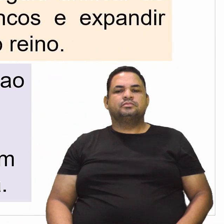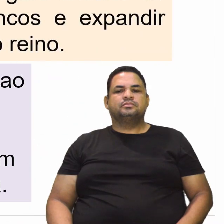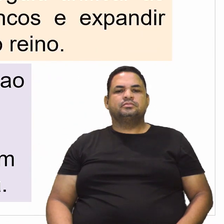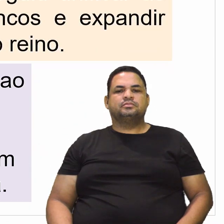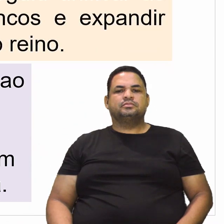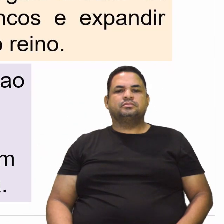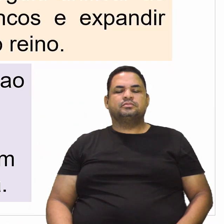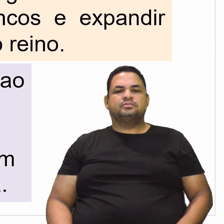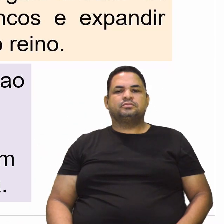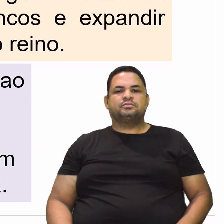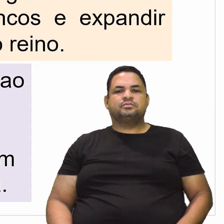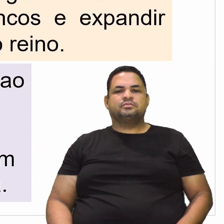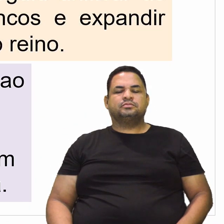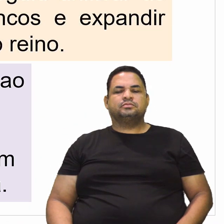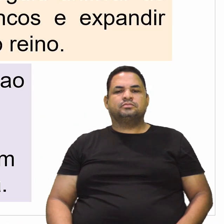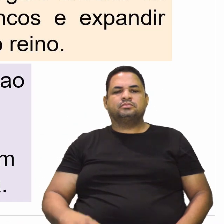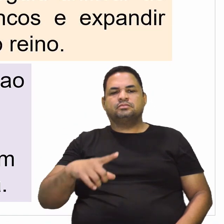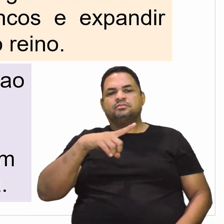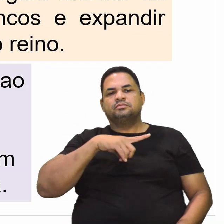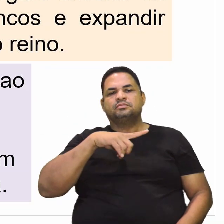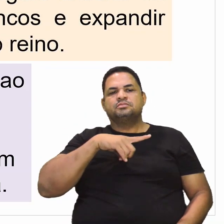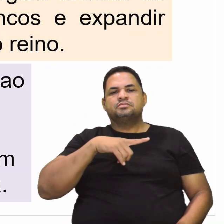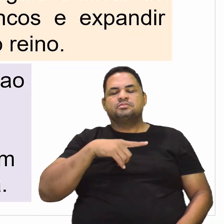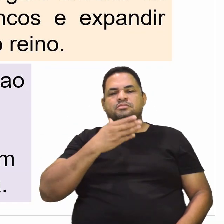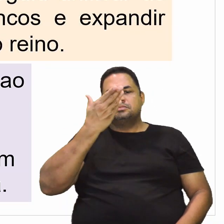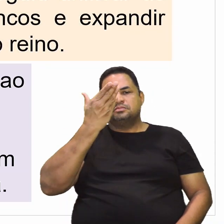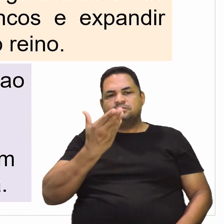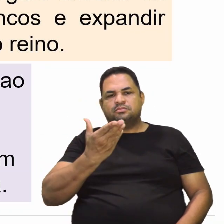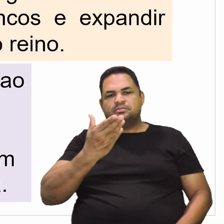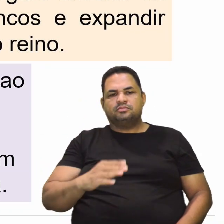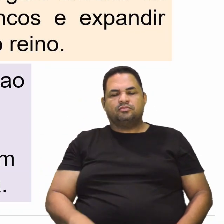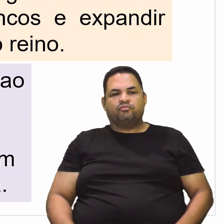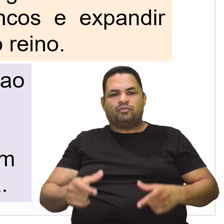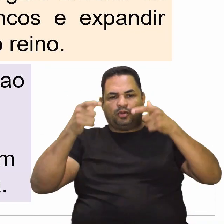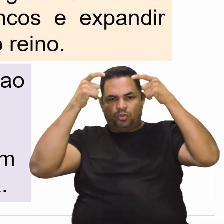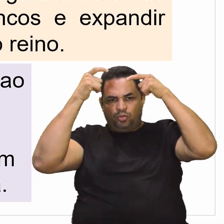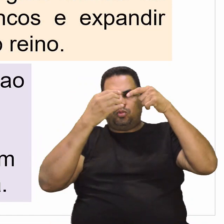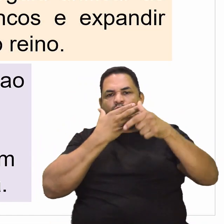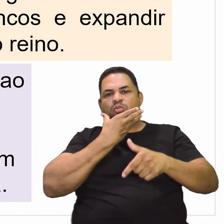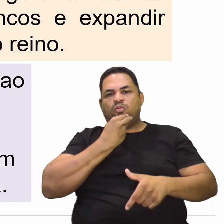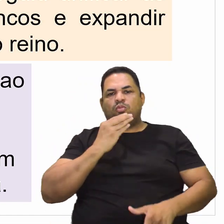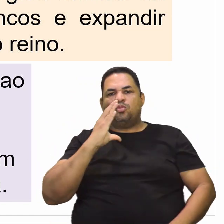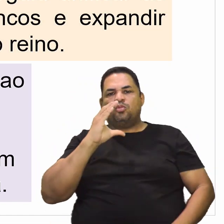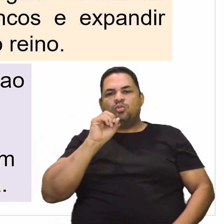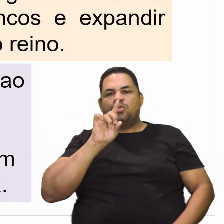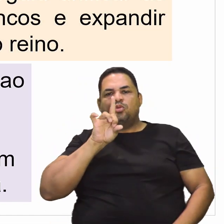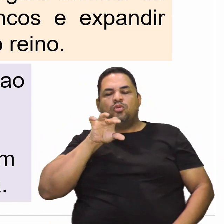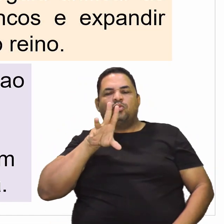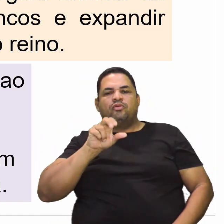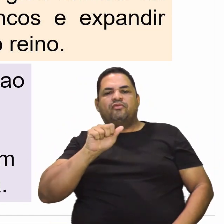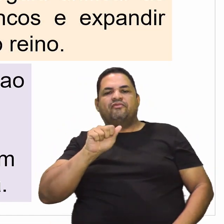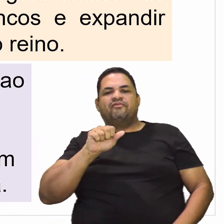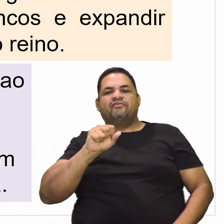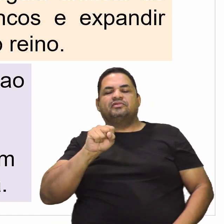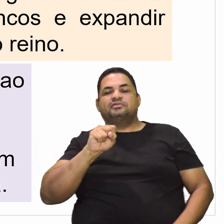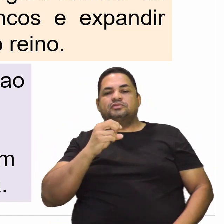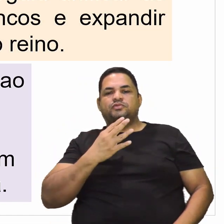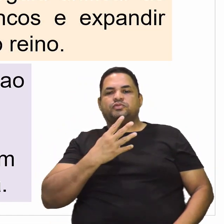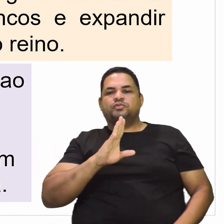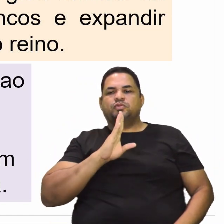sequência, aí eu tenho o quê? Eu tenho Clovis, muito conhecido esse reino.